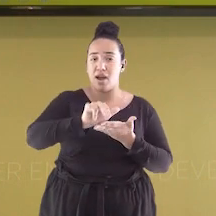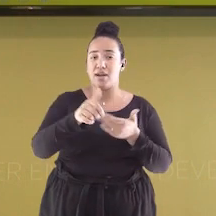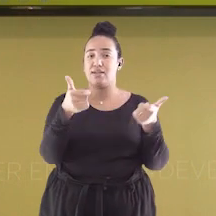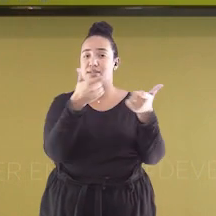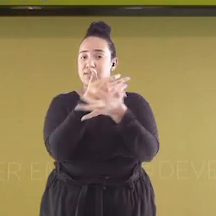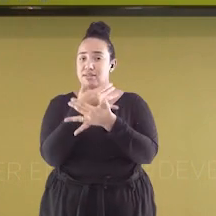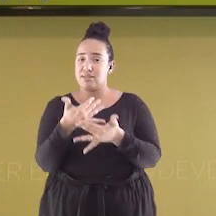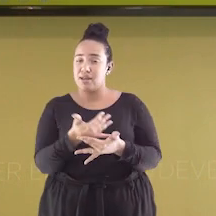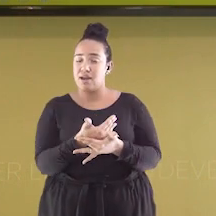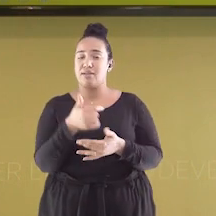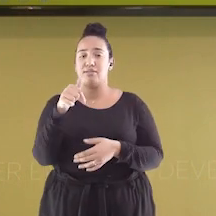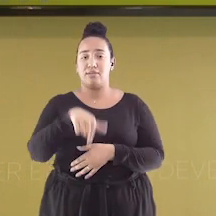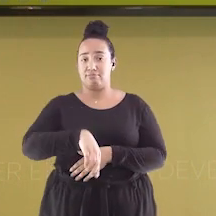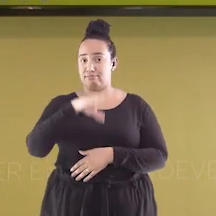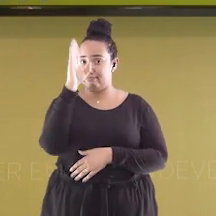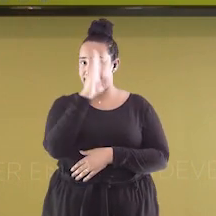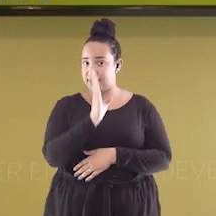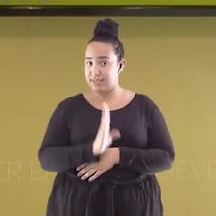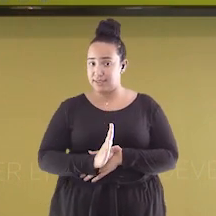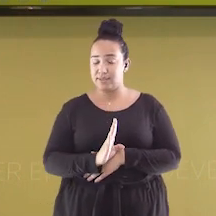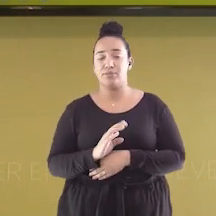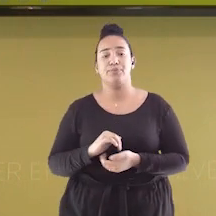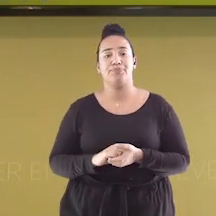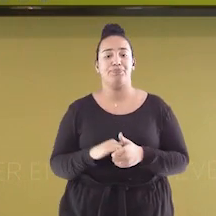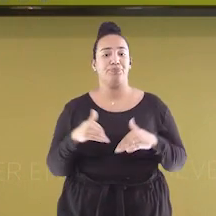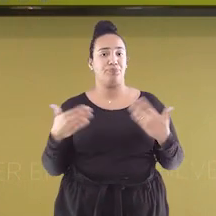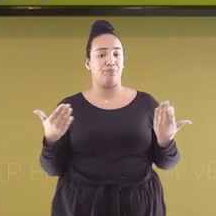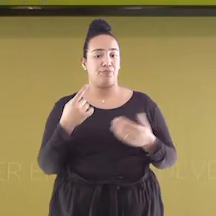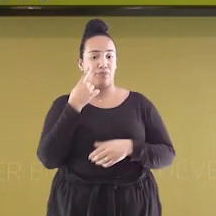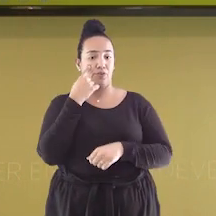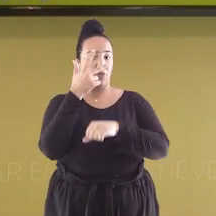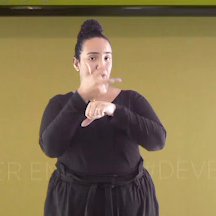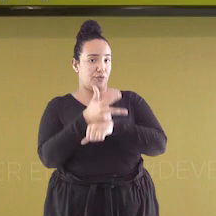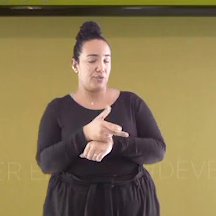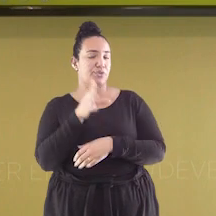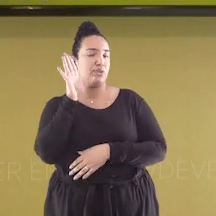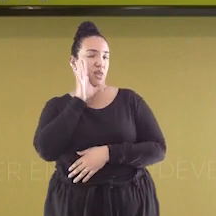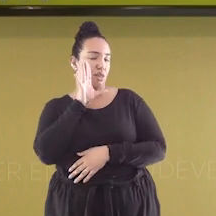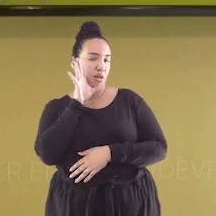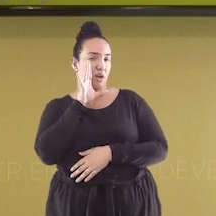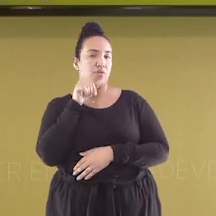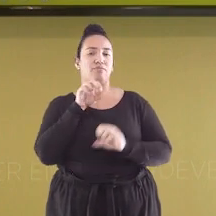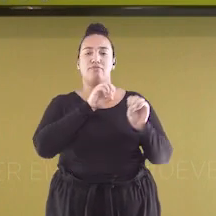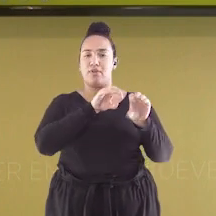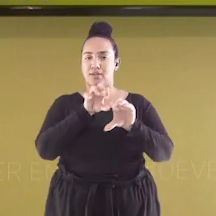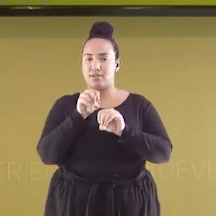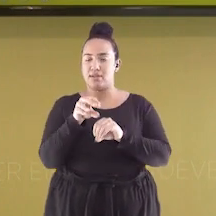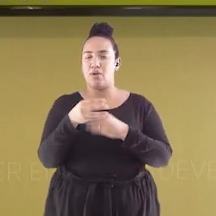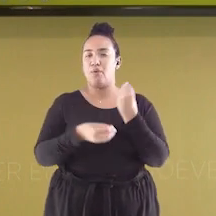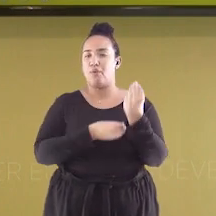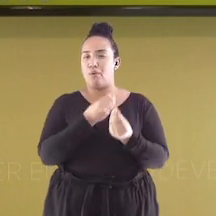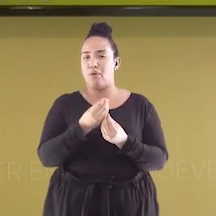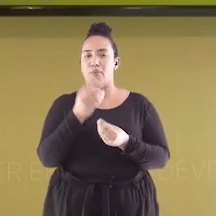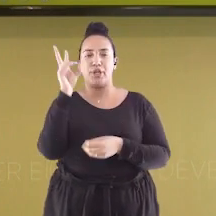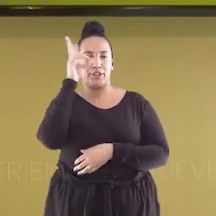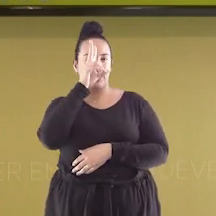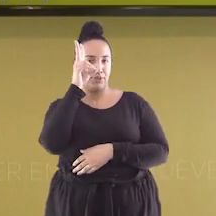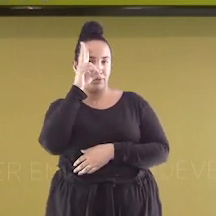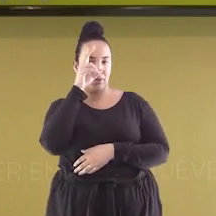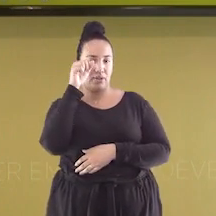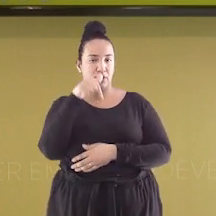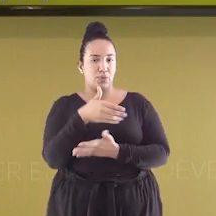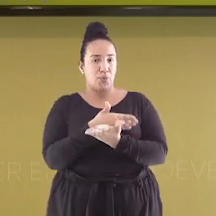cidades e metrópoles brasileiras. Vamos assistir a um vídeo muito bacana que vai contar um pouco da história